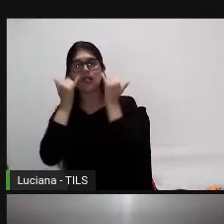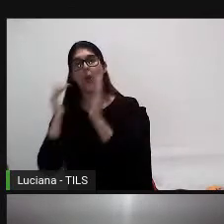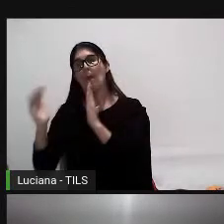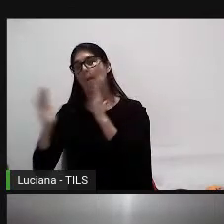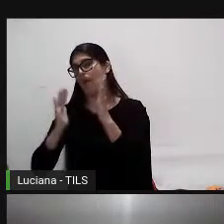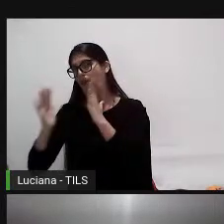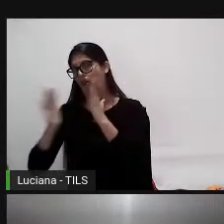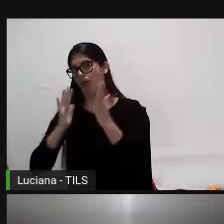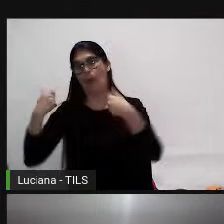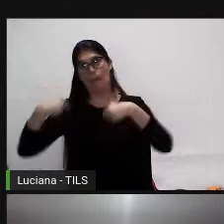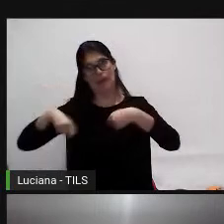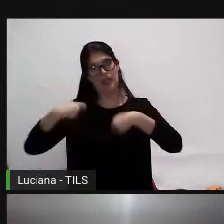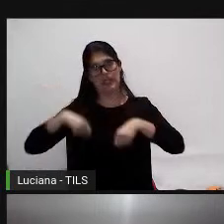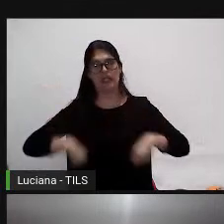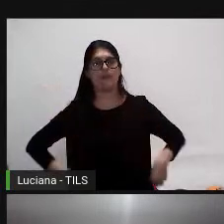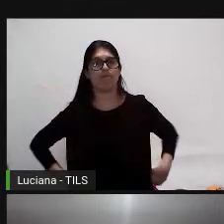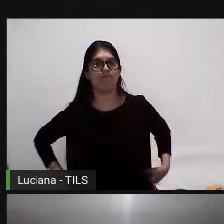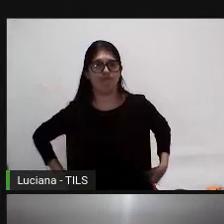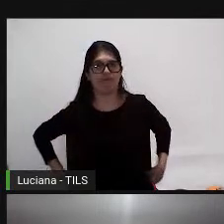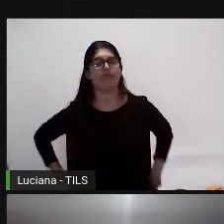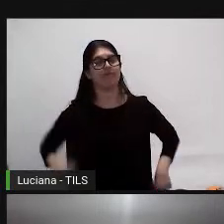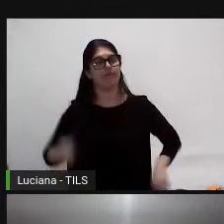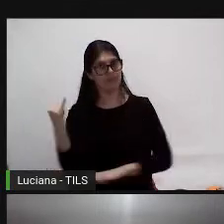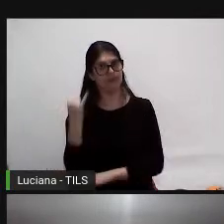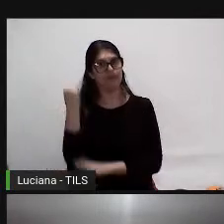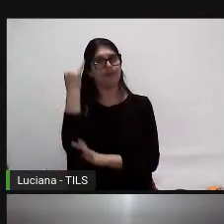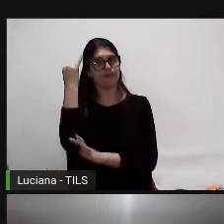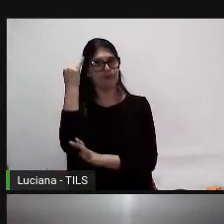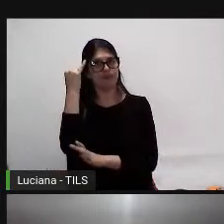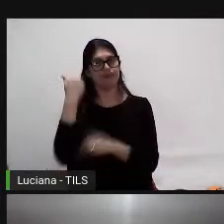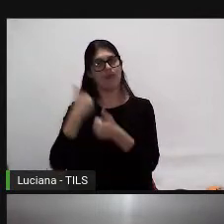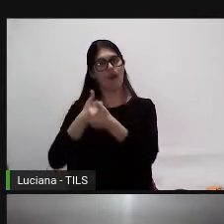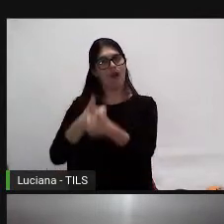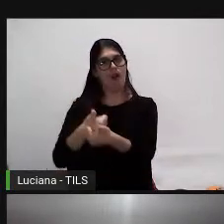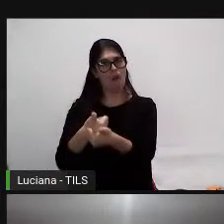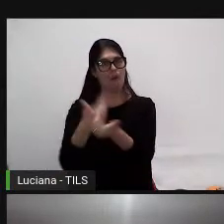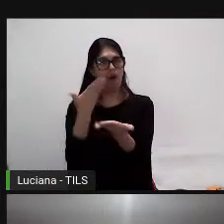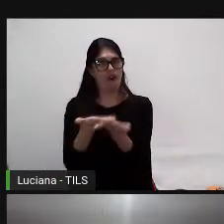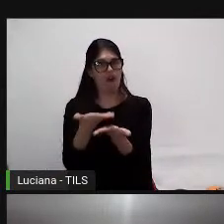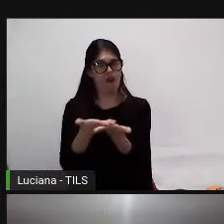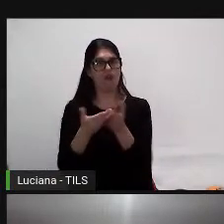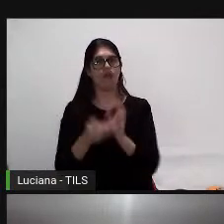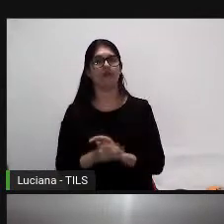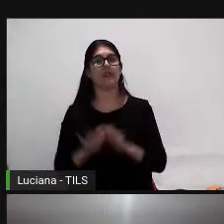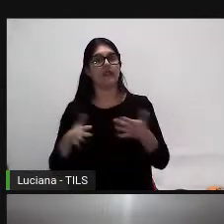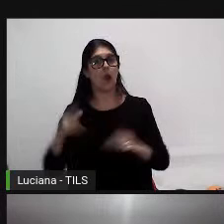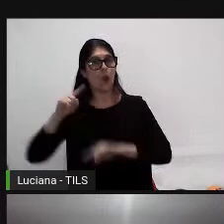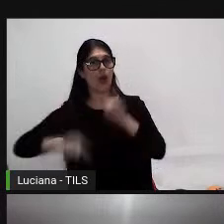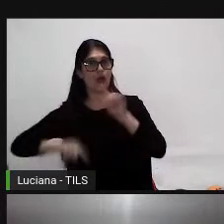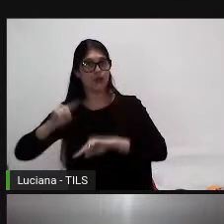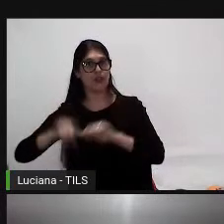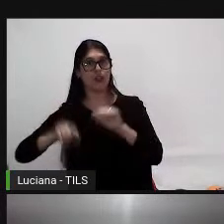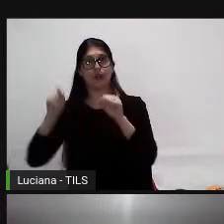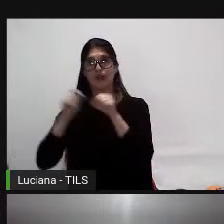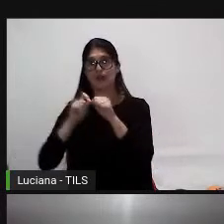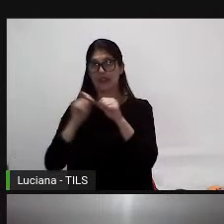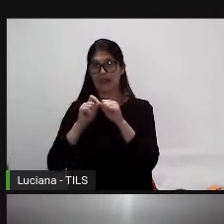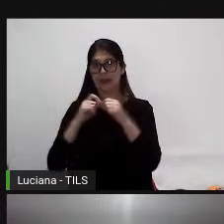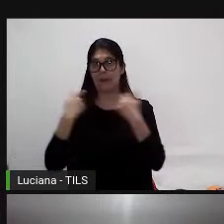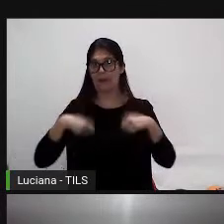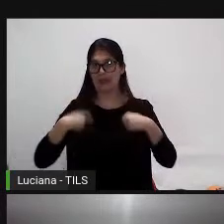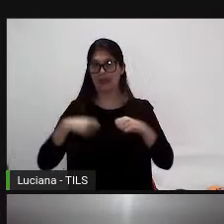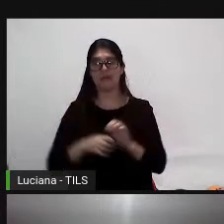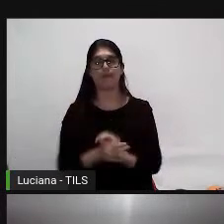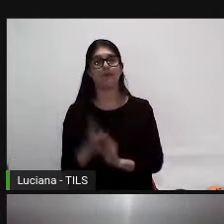Então, isso é importante para vocês acompanharem. Então, atividades permitem realizar a qualquer tempo. Sabendo da